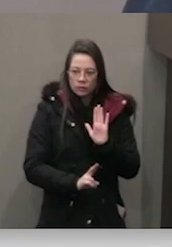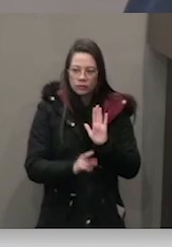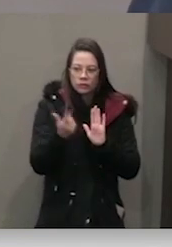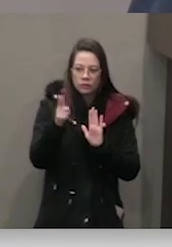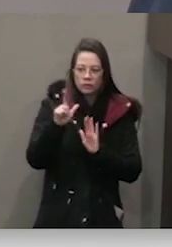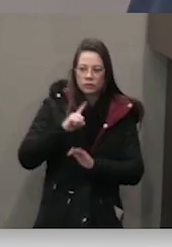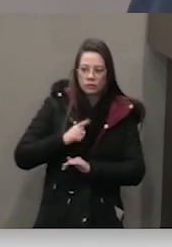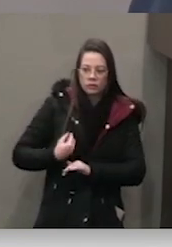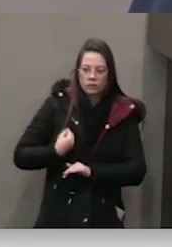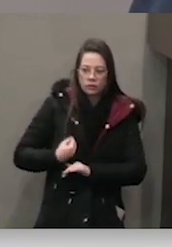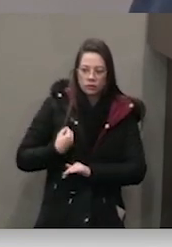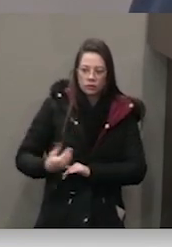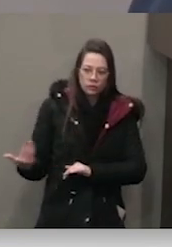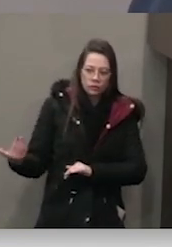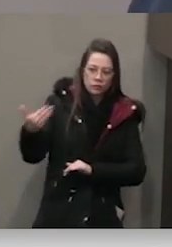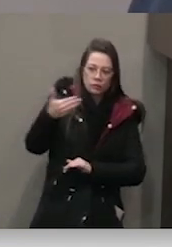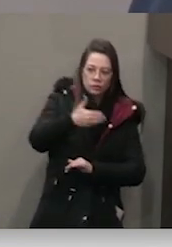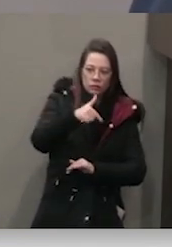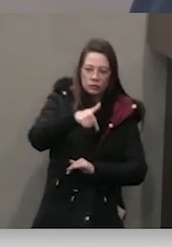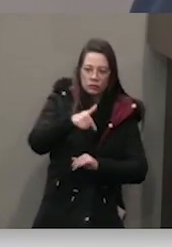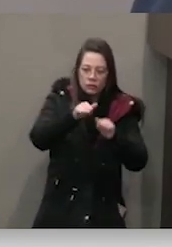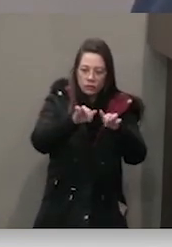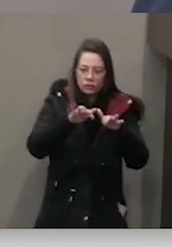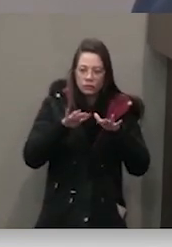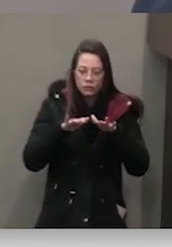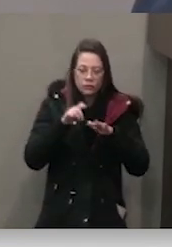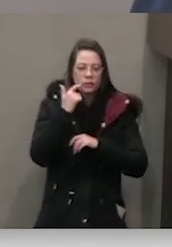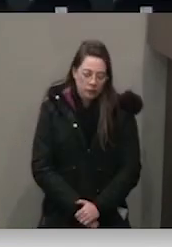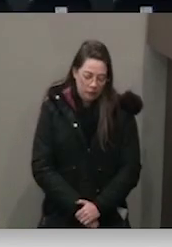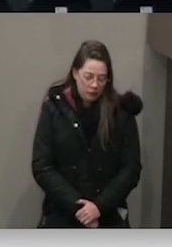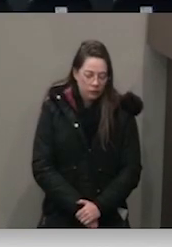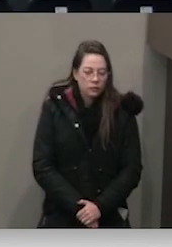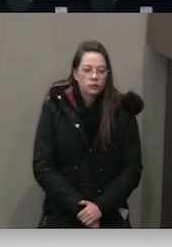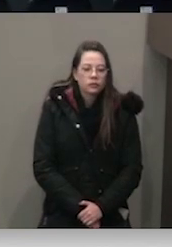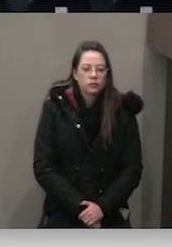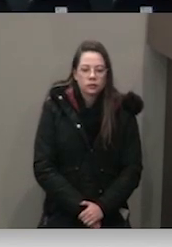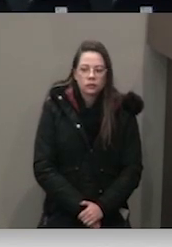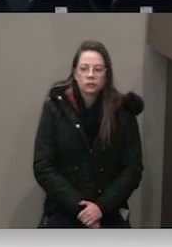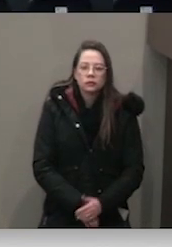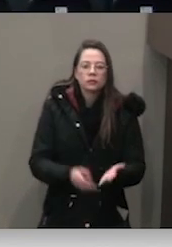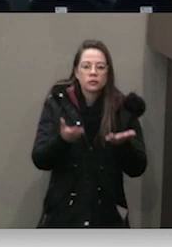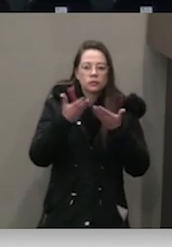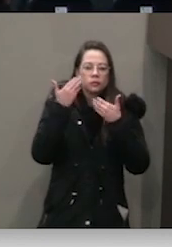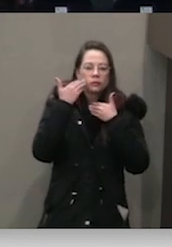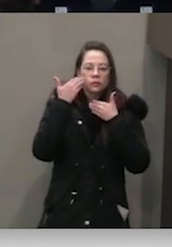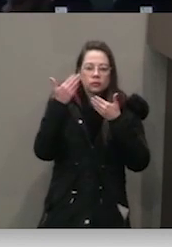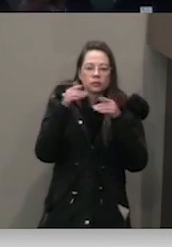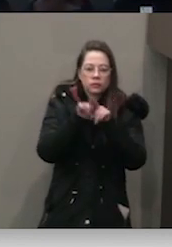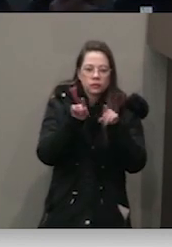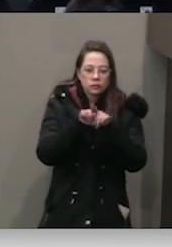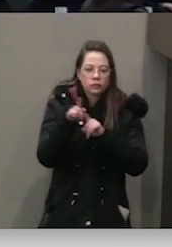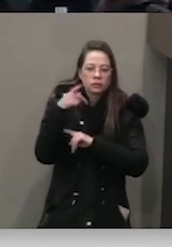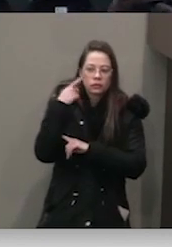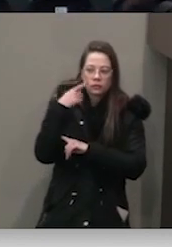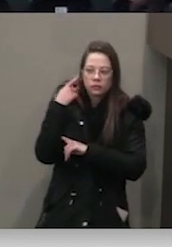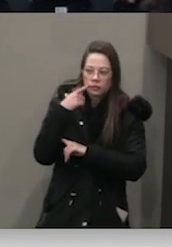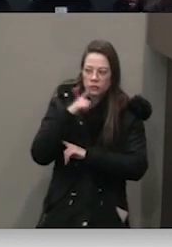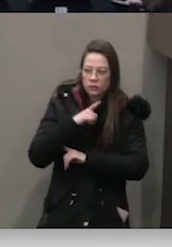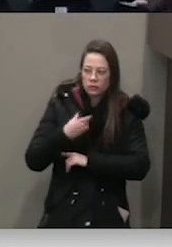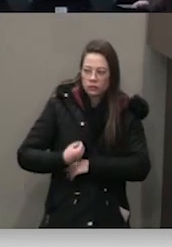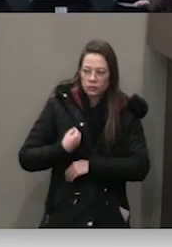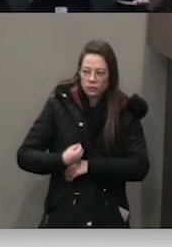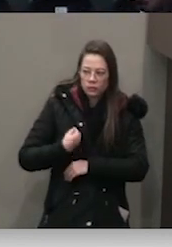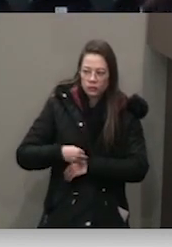casa se desloquem até o plenário. Quero agradecer os vereadores que estão no plenário, o